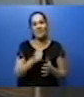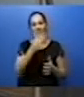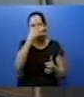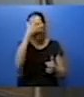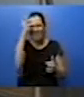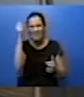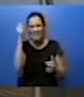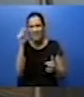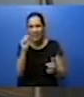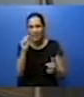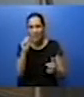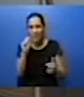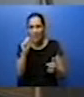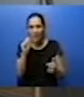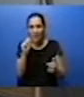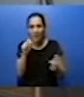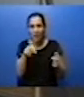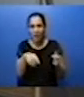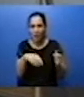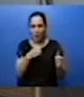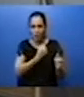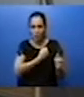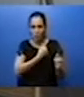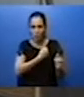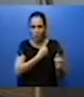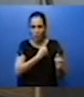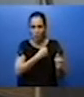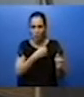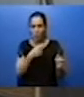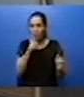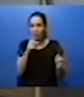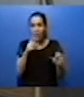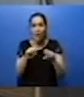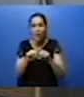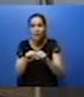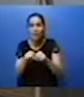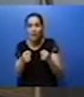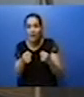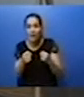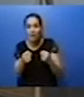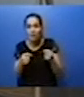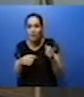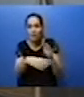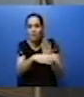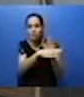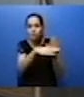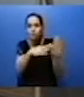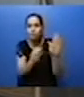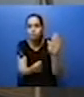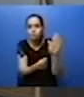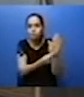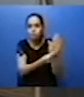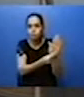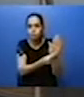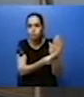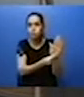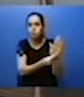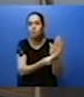ter um número inteiro que não é quebrado que não é desse mal que não é fração ok